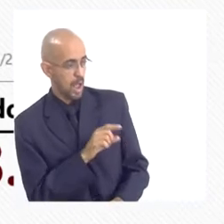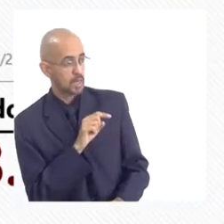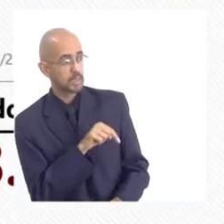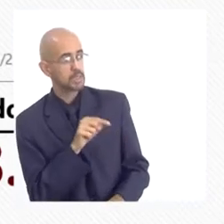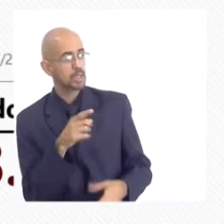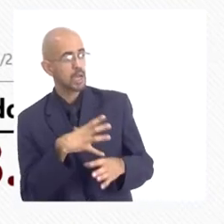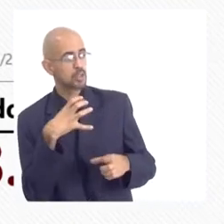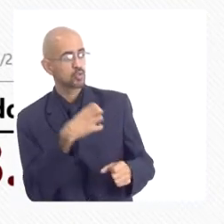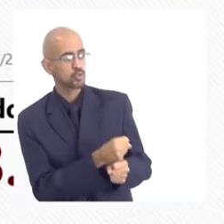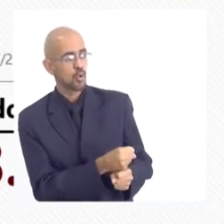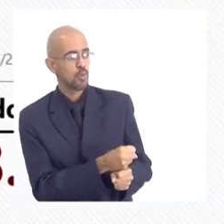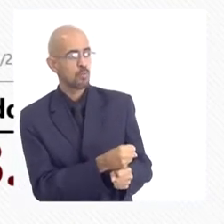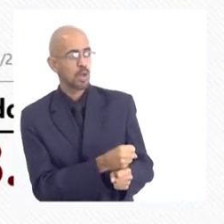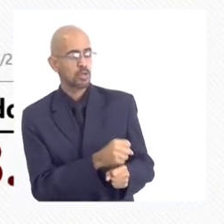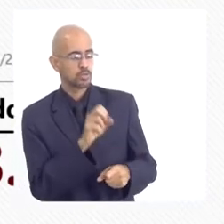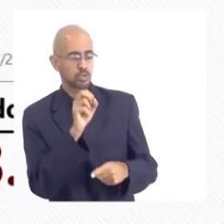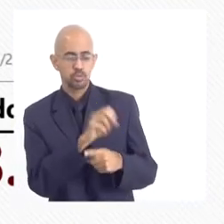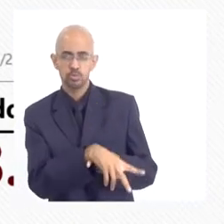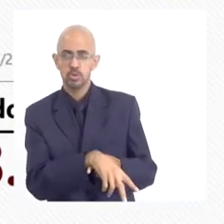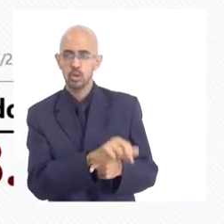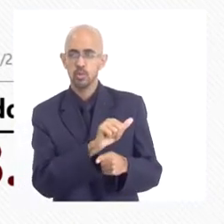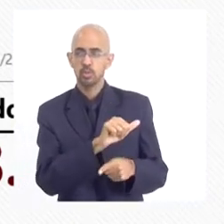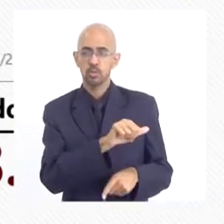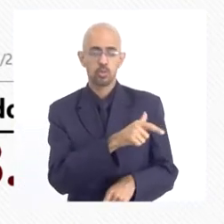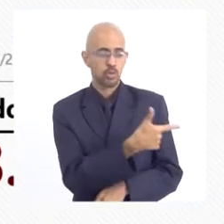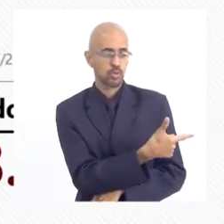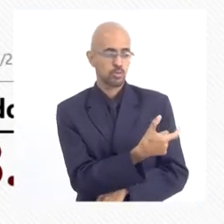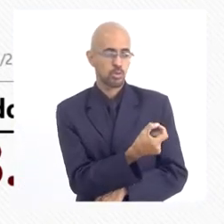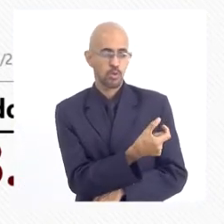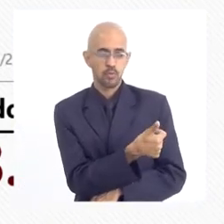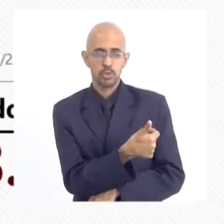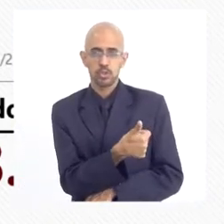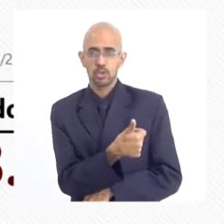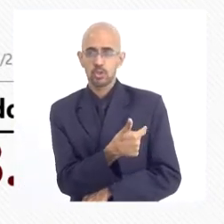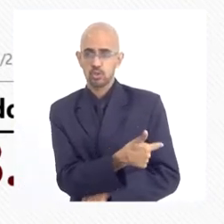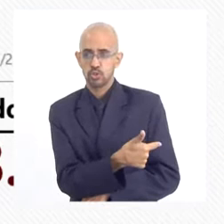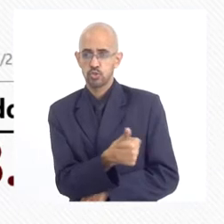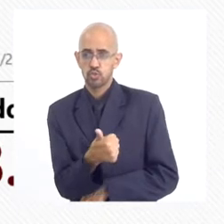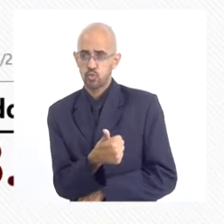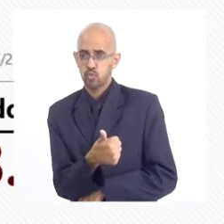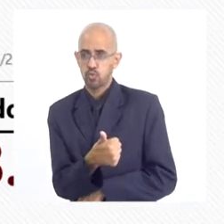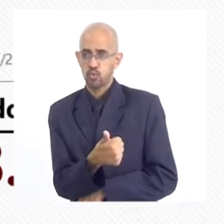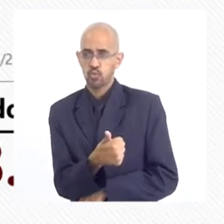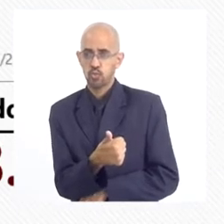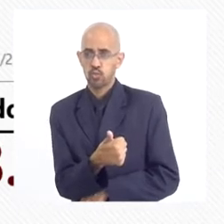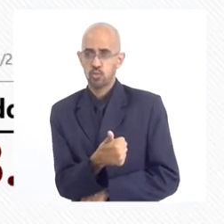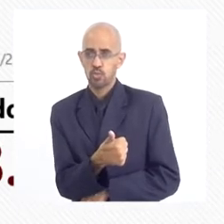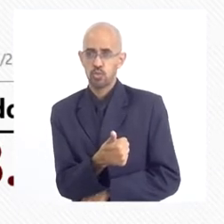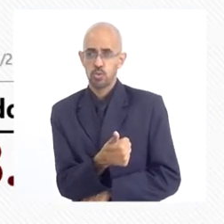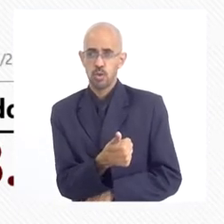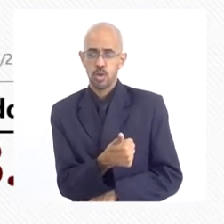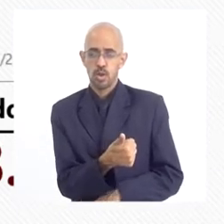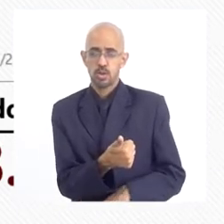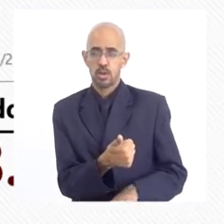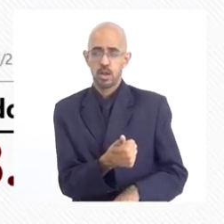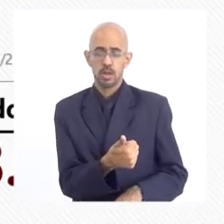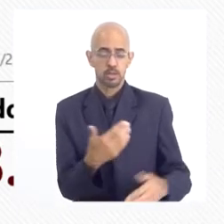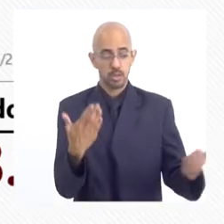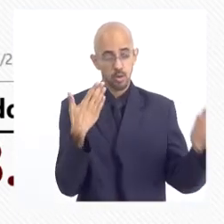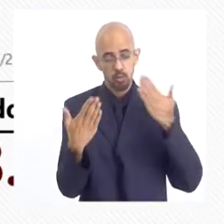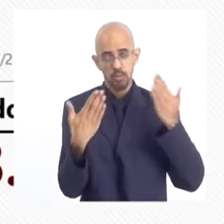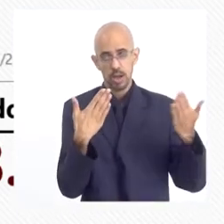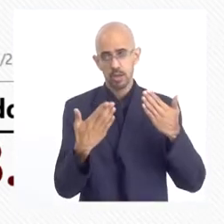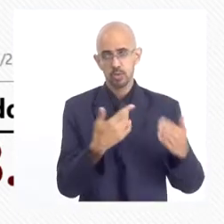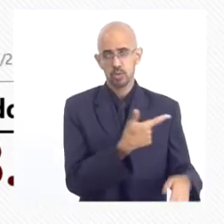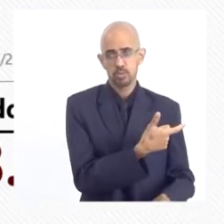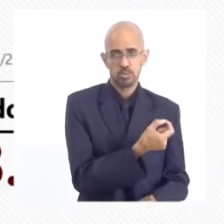2021. Ele não é considerando o anterior. Estou fazendo um comparativo. Em 2021, né, a gente